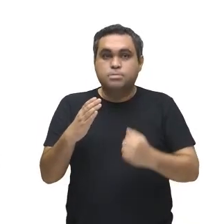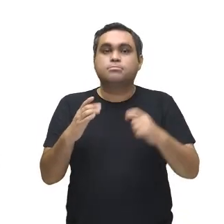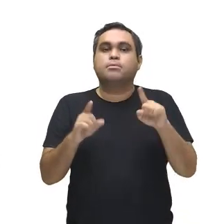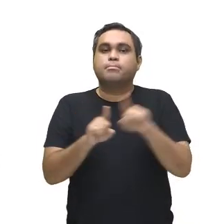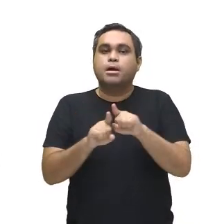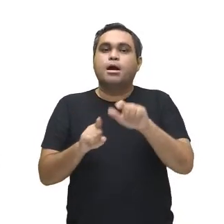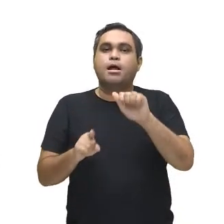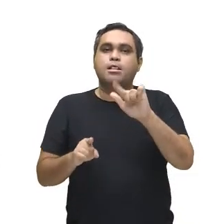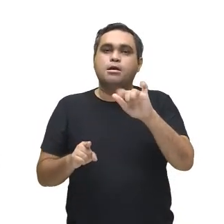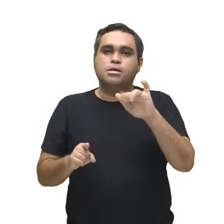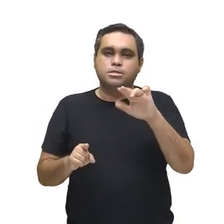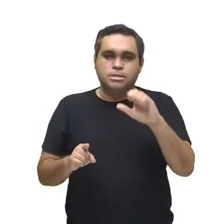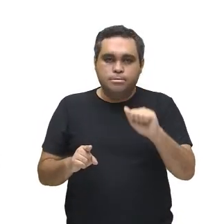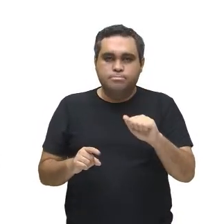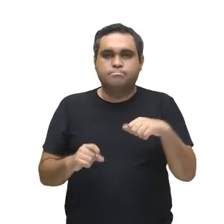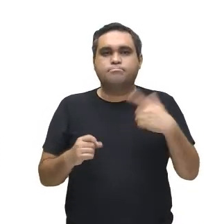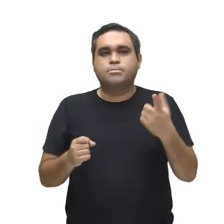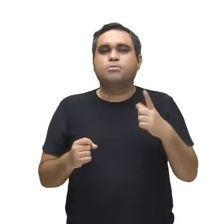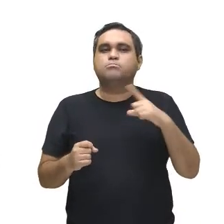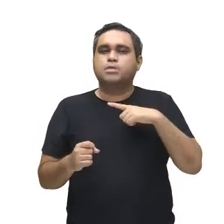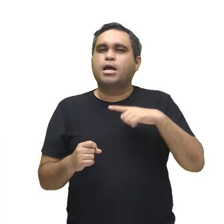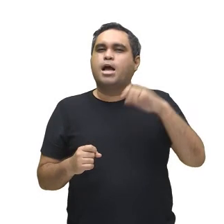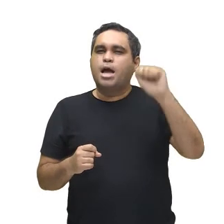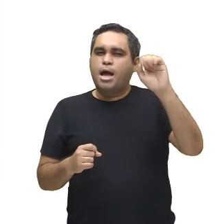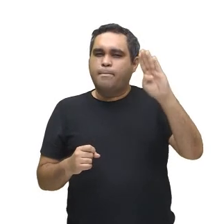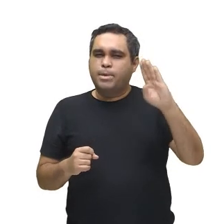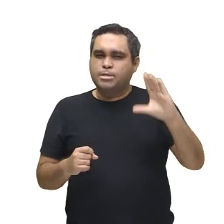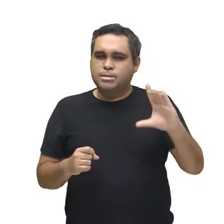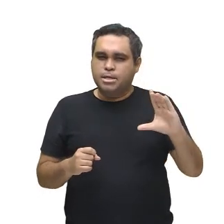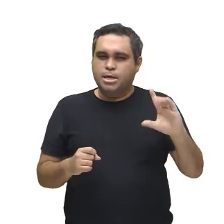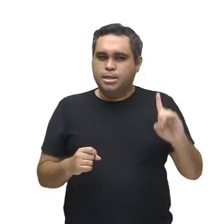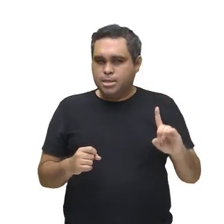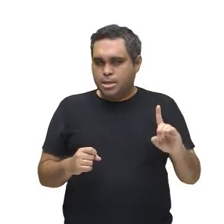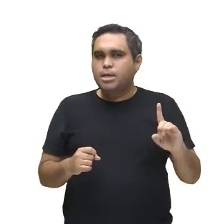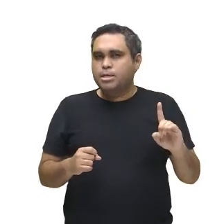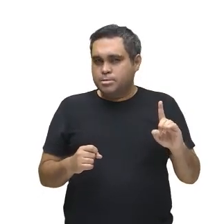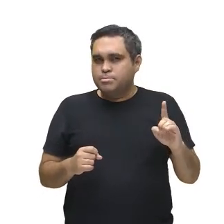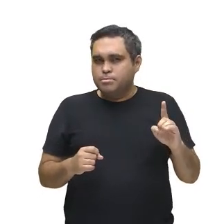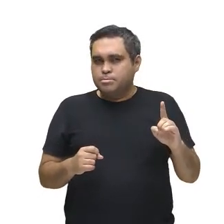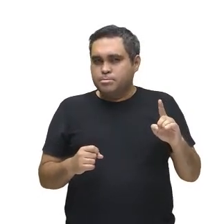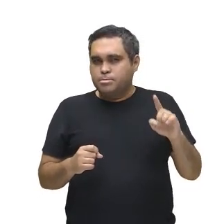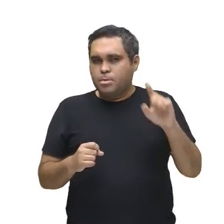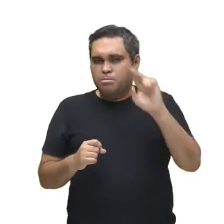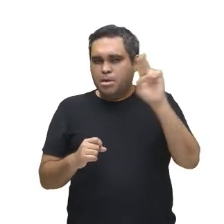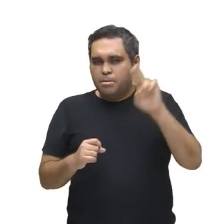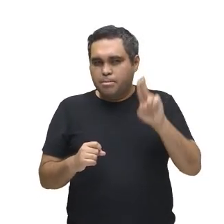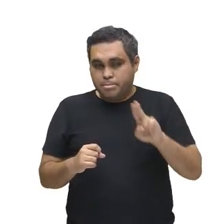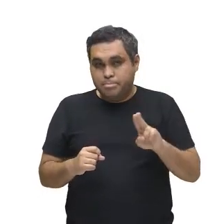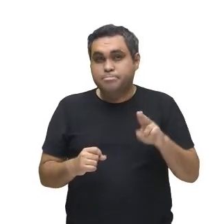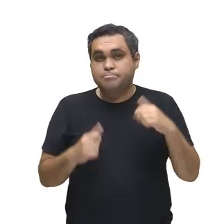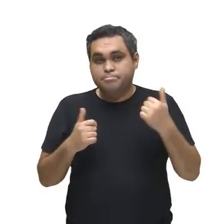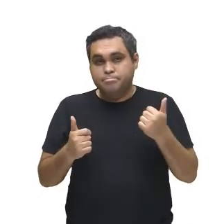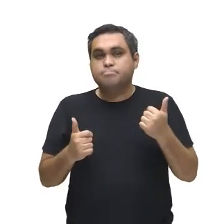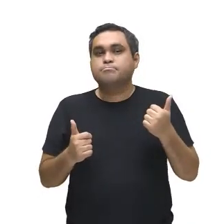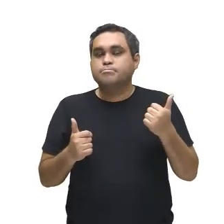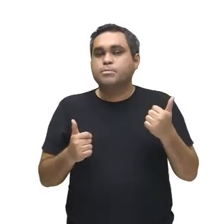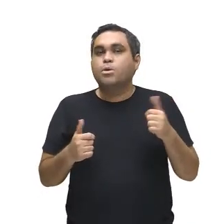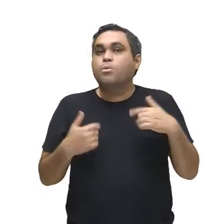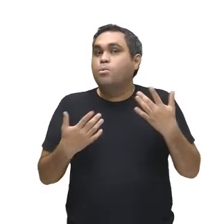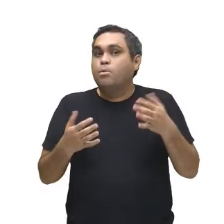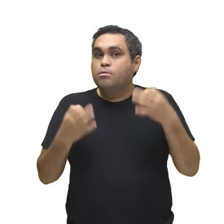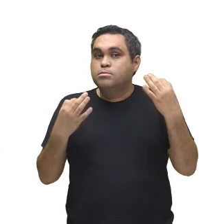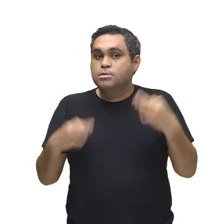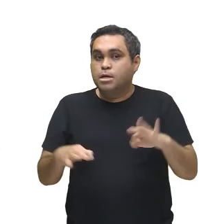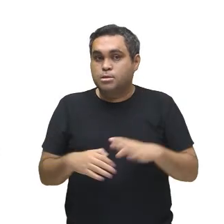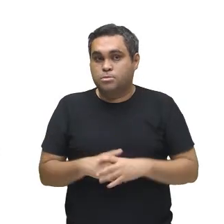Eixo, formado por Alemanha, Itália e Japão, e Tríplice Entente, formada por França, Inglaterra e Rússia. Opção